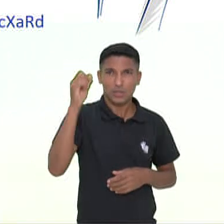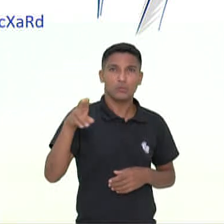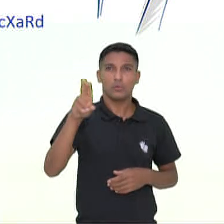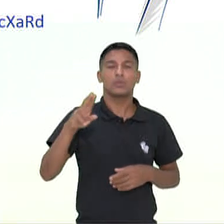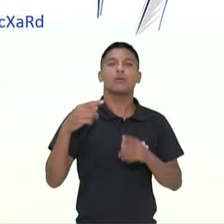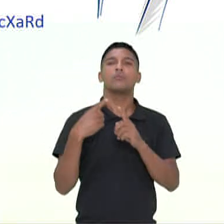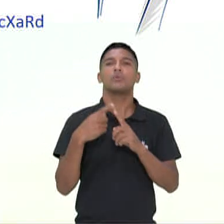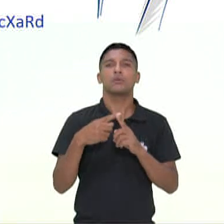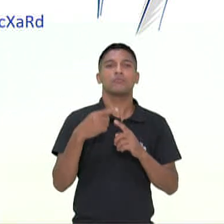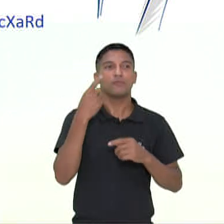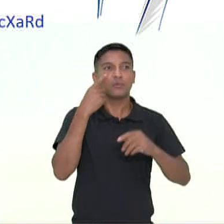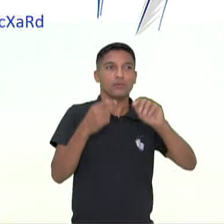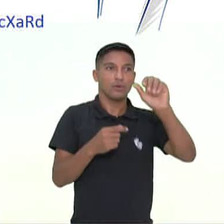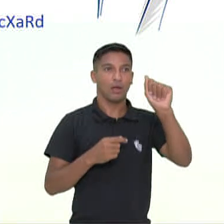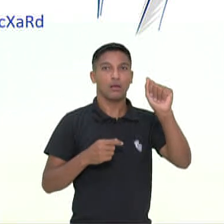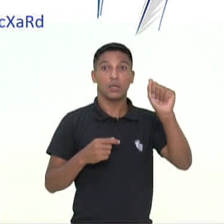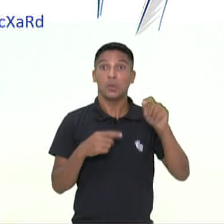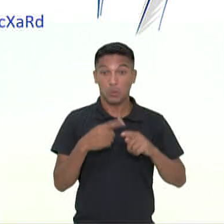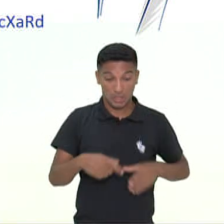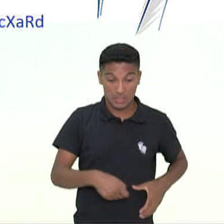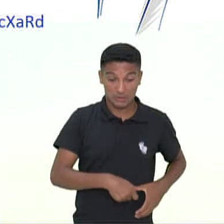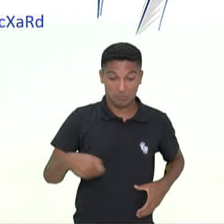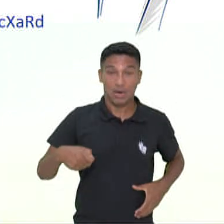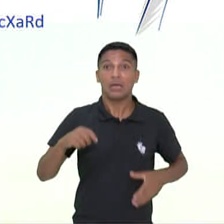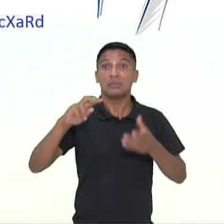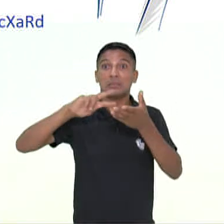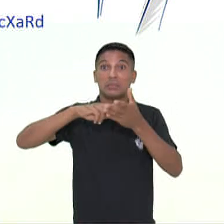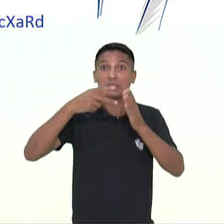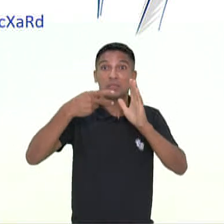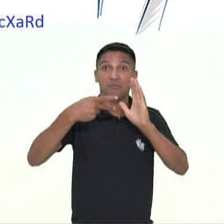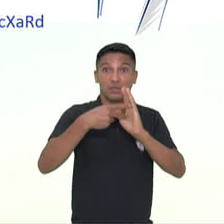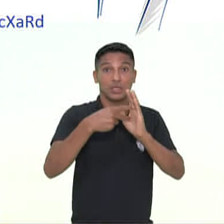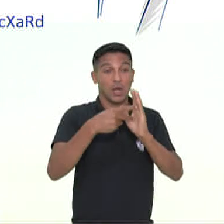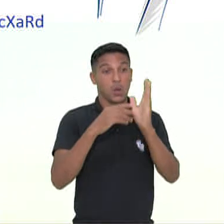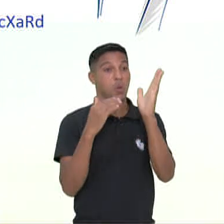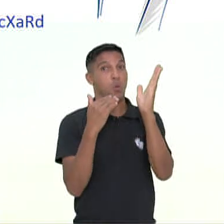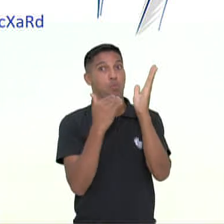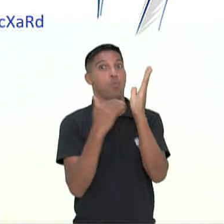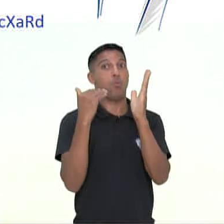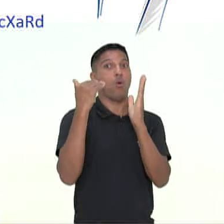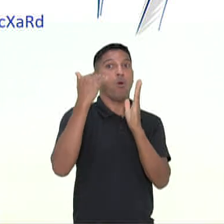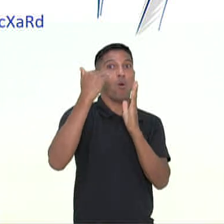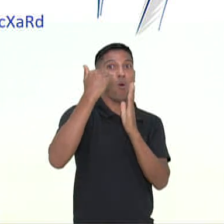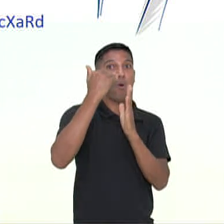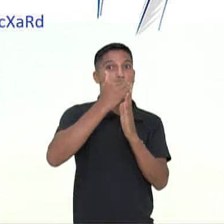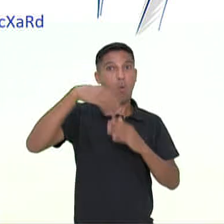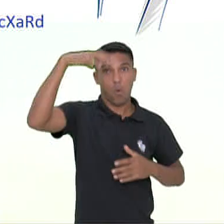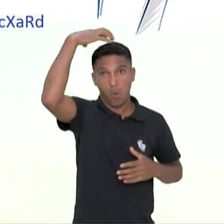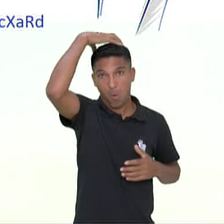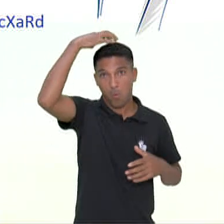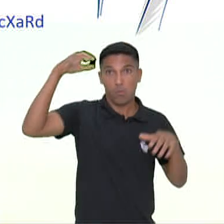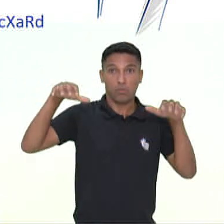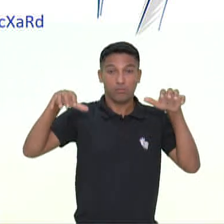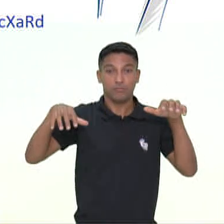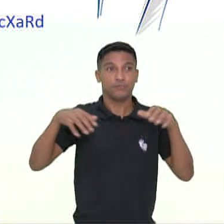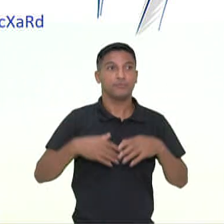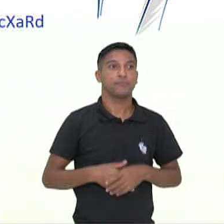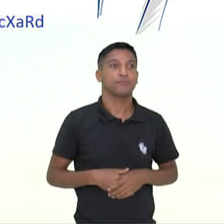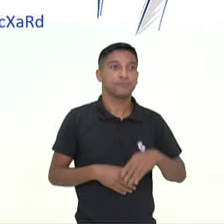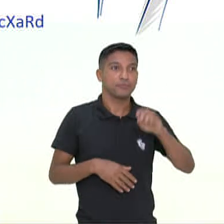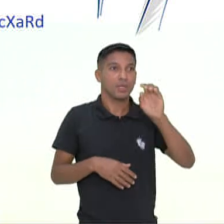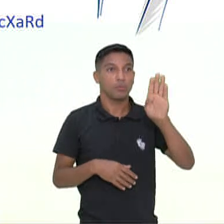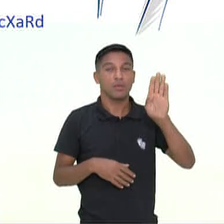superioridade alternativa B por ser utilizada como ferramenta de trabalho pela maioria da população